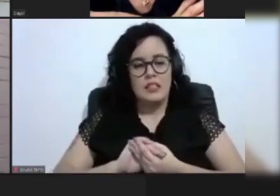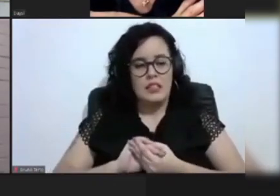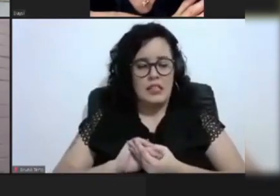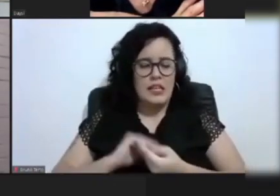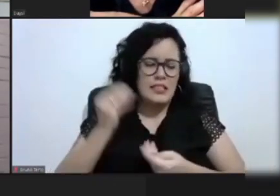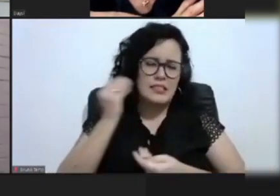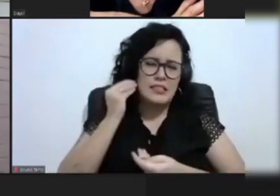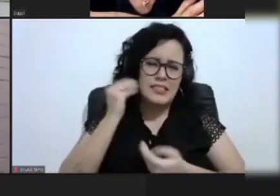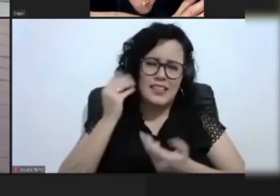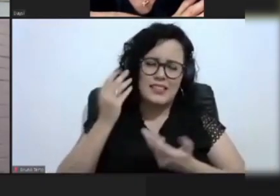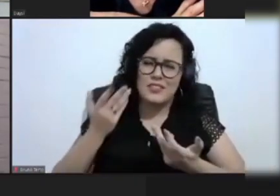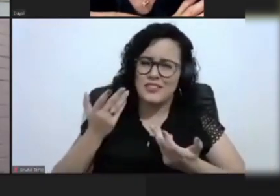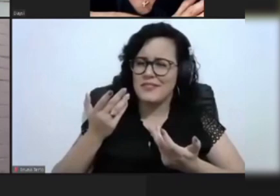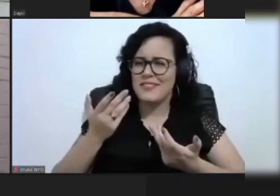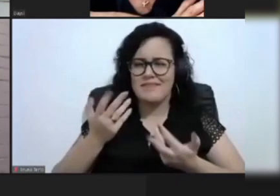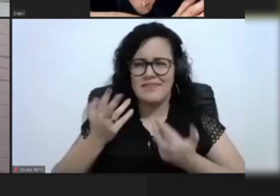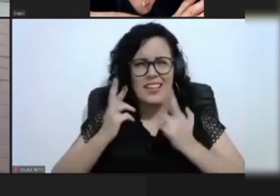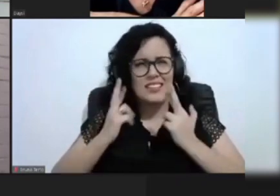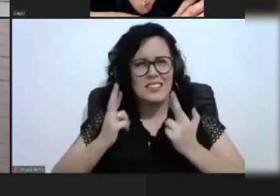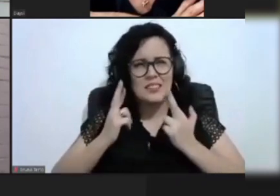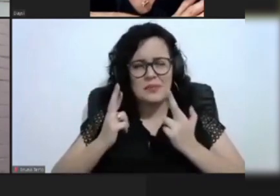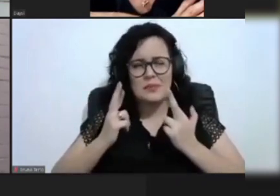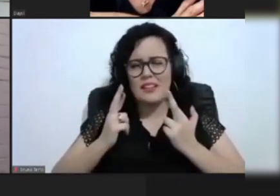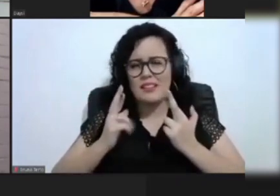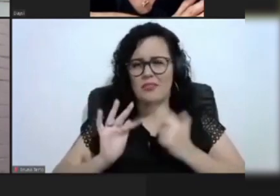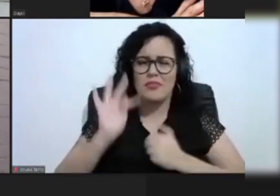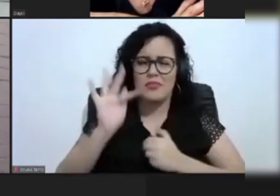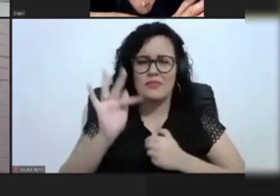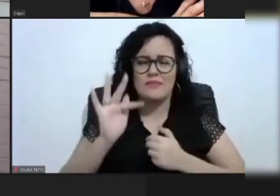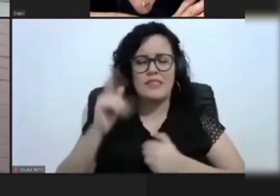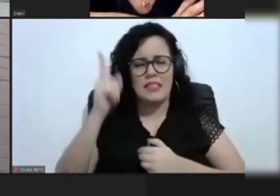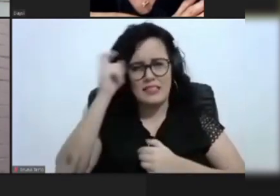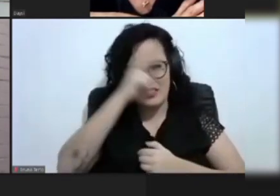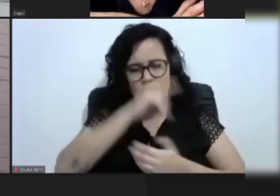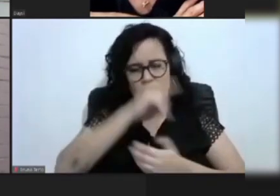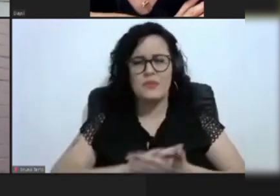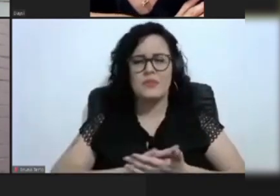é a mãe da esperança nesses casos, mas está bem difícil mesmo.